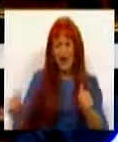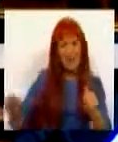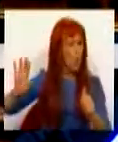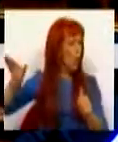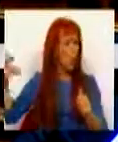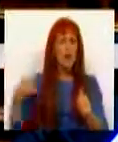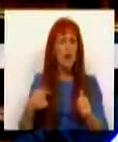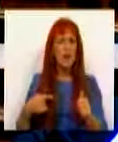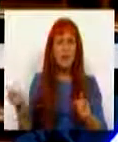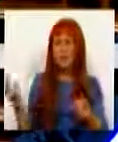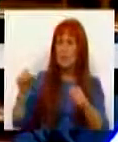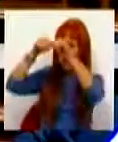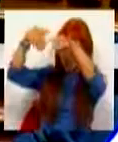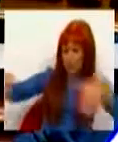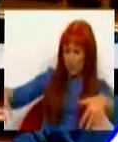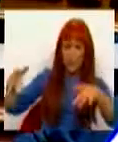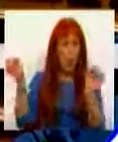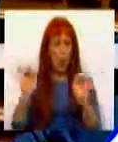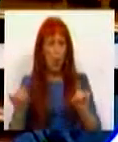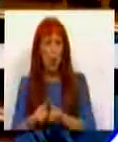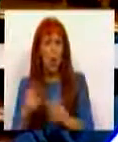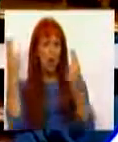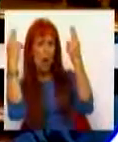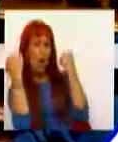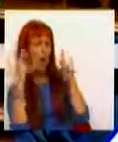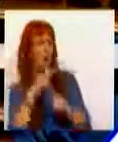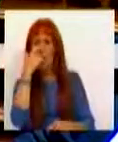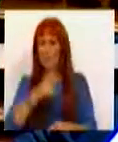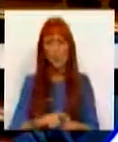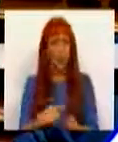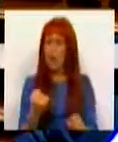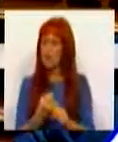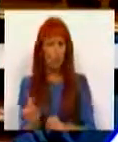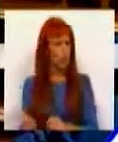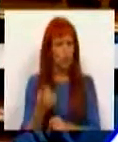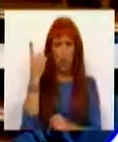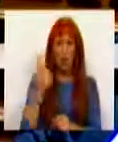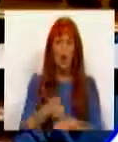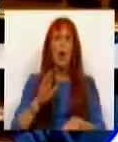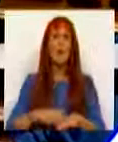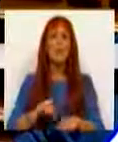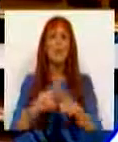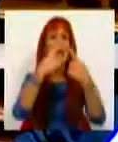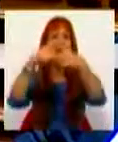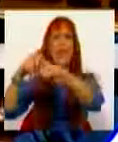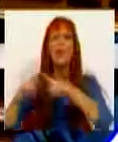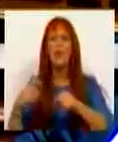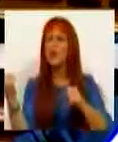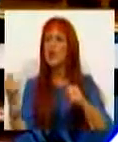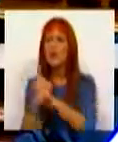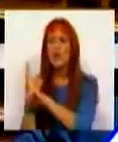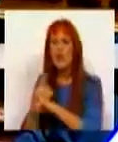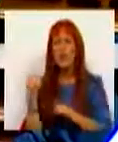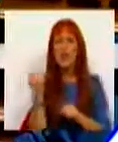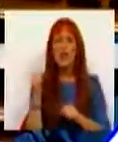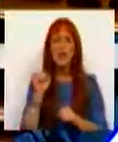de qualquer dever hierárquico ou de qualquer subordinação pessoal ou funcional face às diversas instâncias do